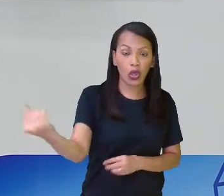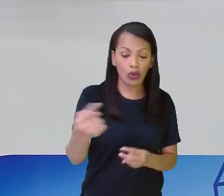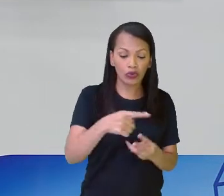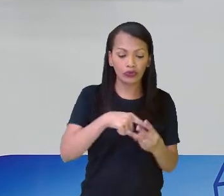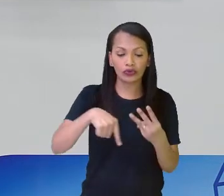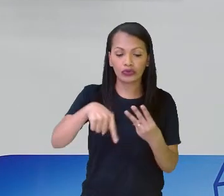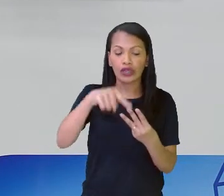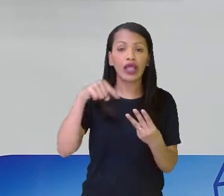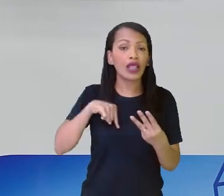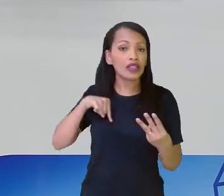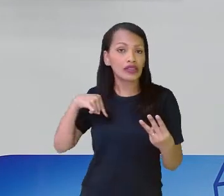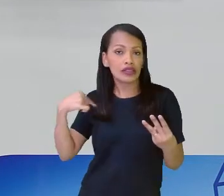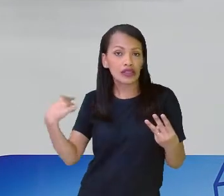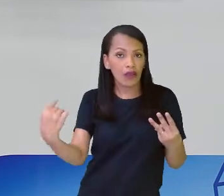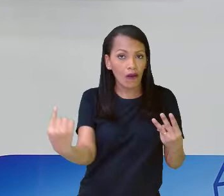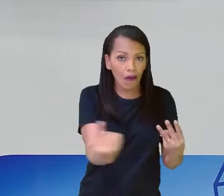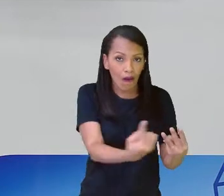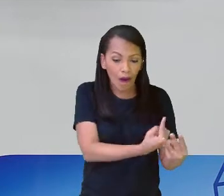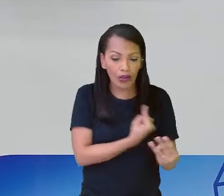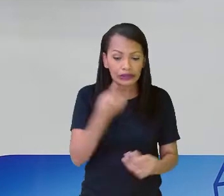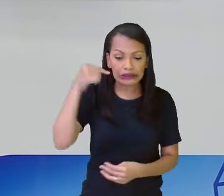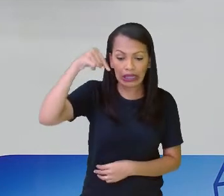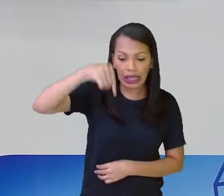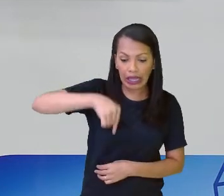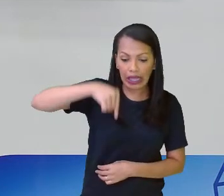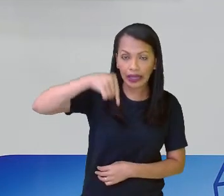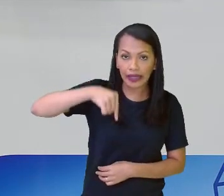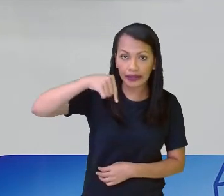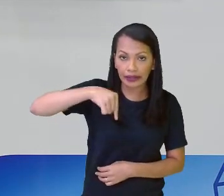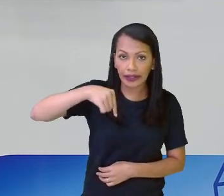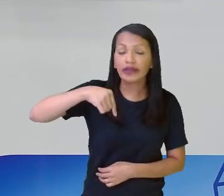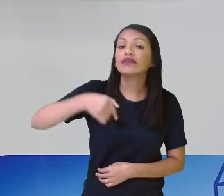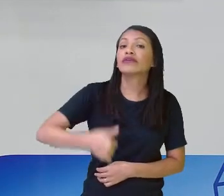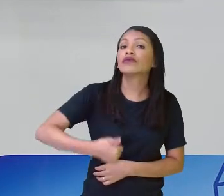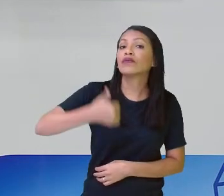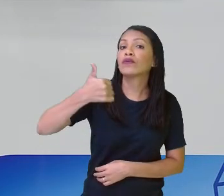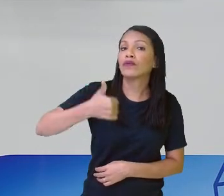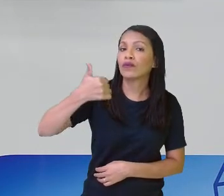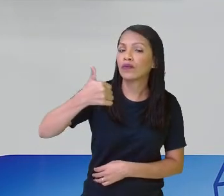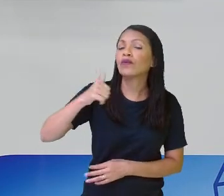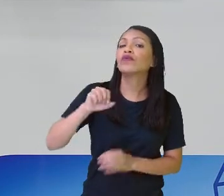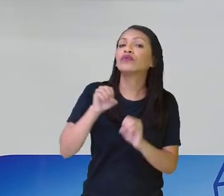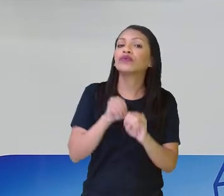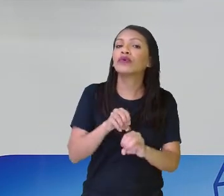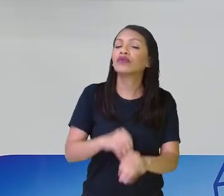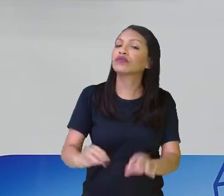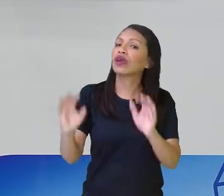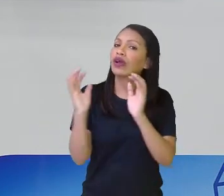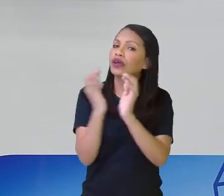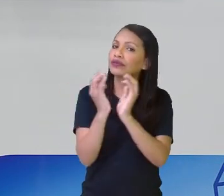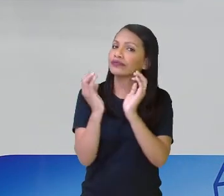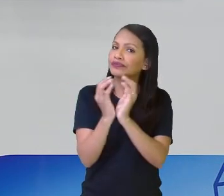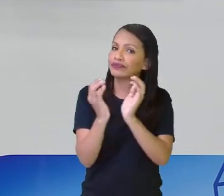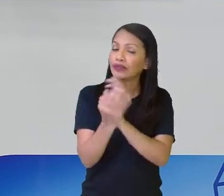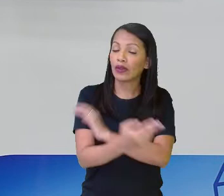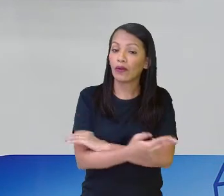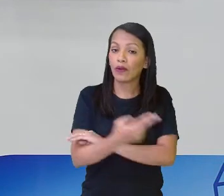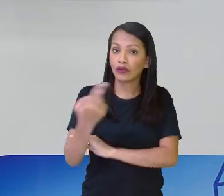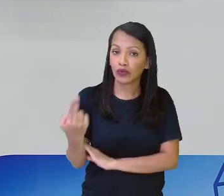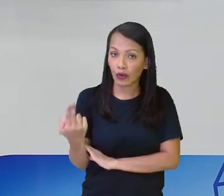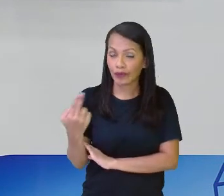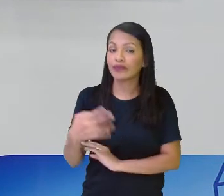três e colocar nós estamos no estúdio 1. Então, novamente, substituir o nome